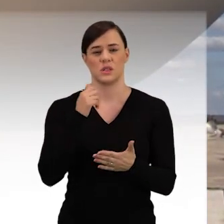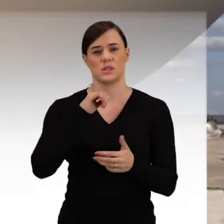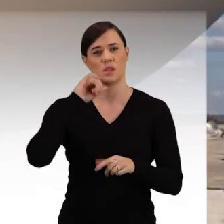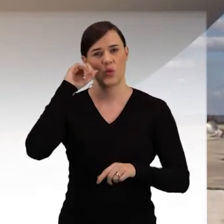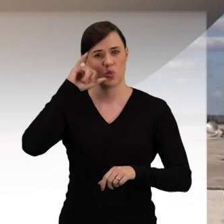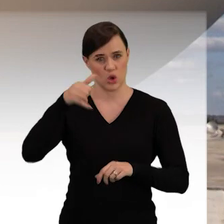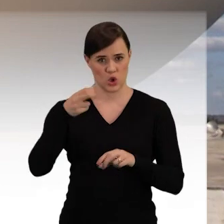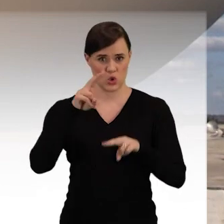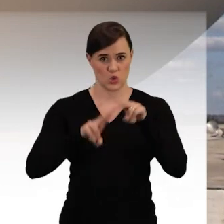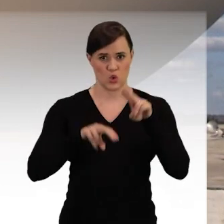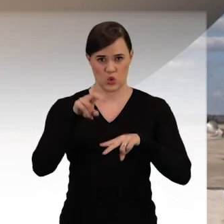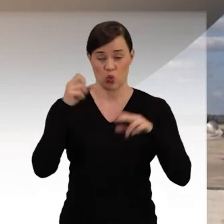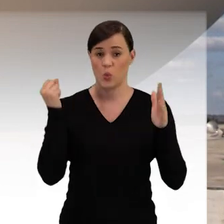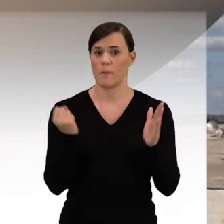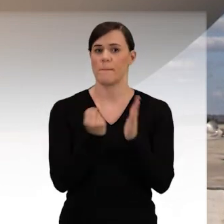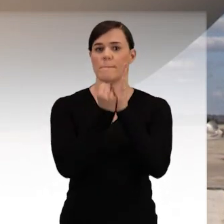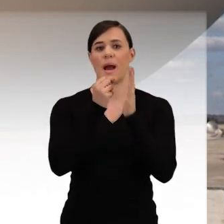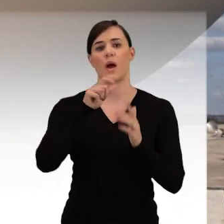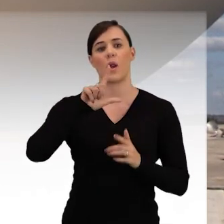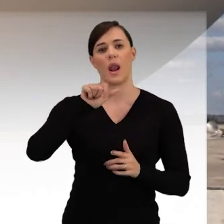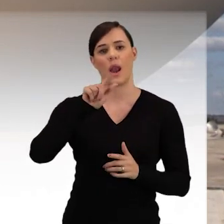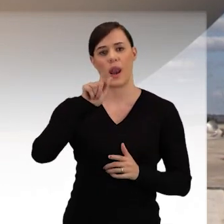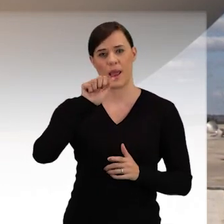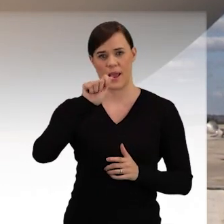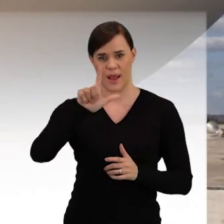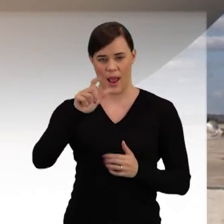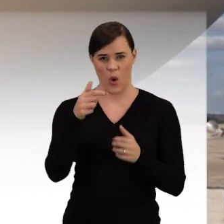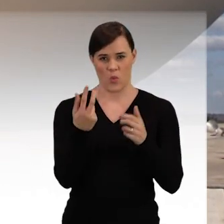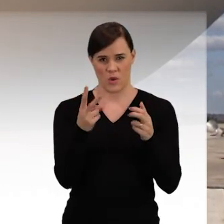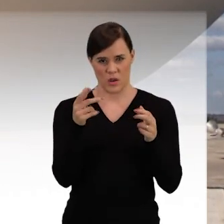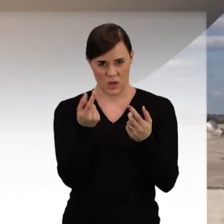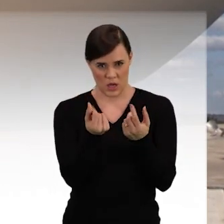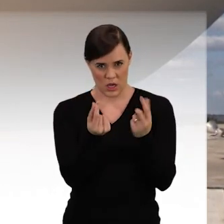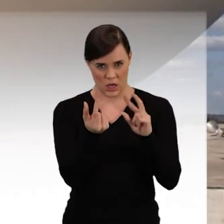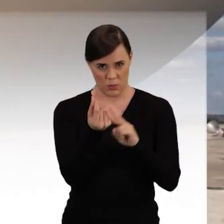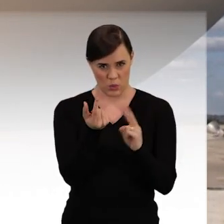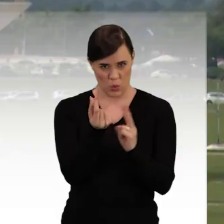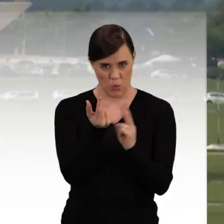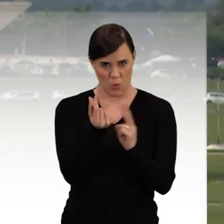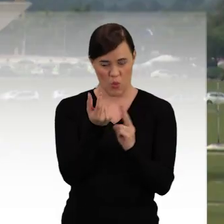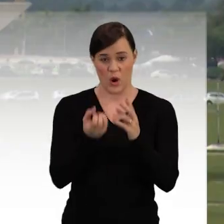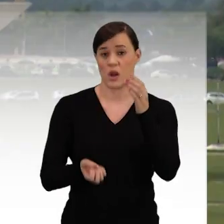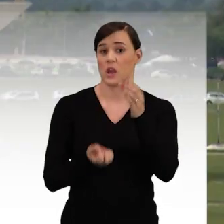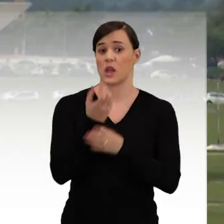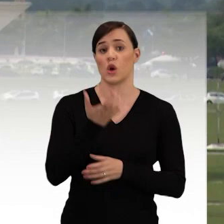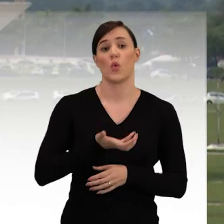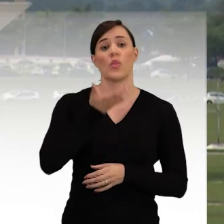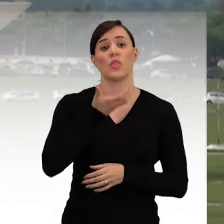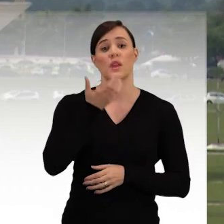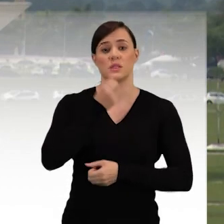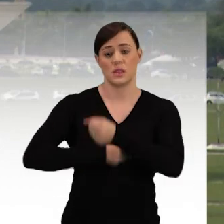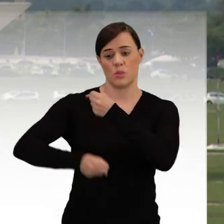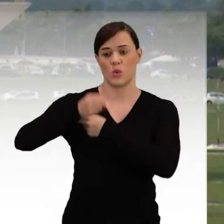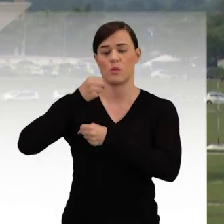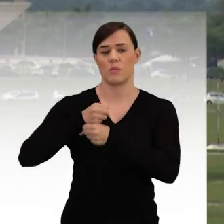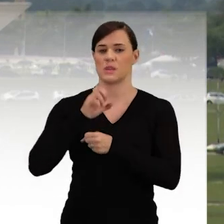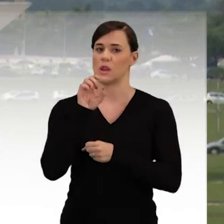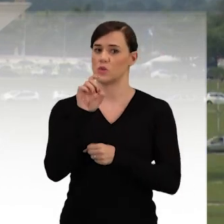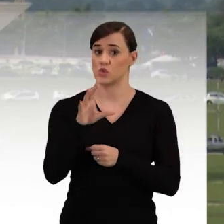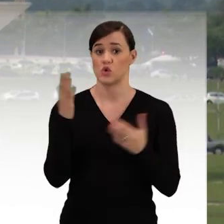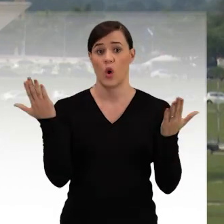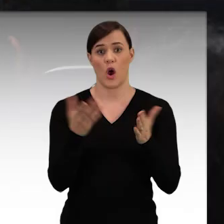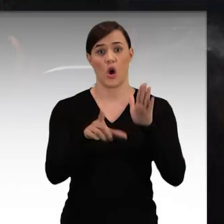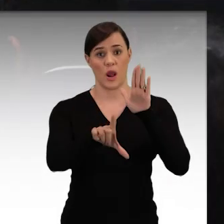chamado Marco Legal das Criptomoedas. Ele foi criado em dezembro do ano passado, mas a regulamentação da lei só